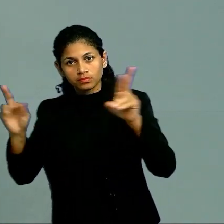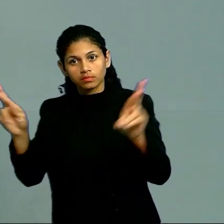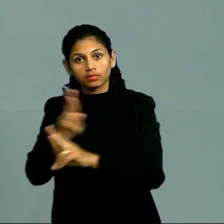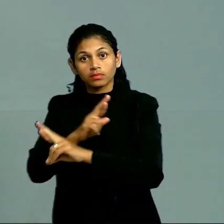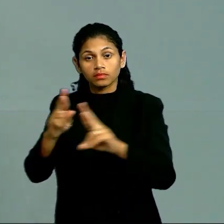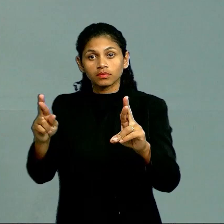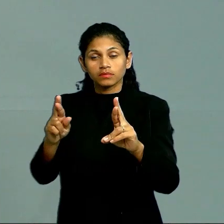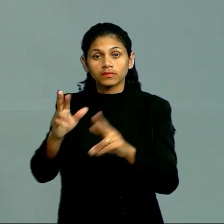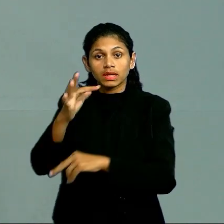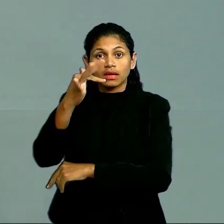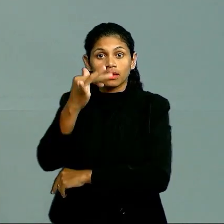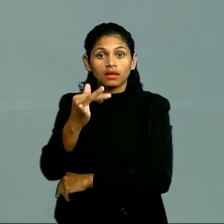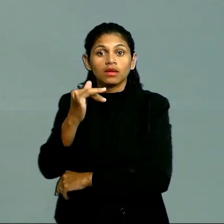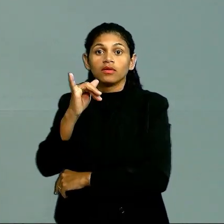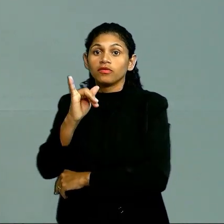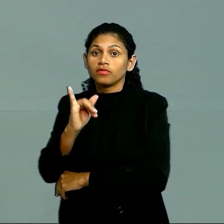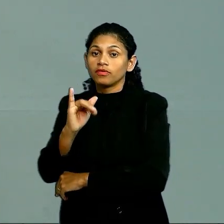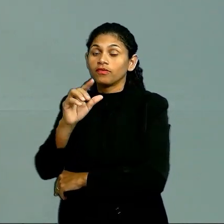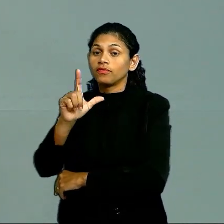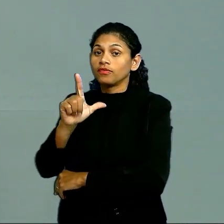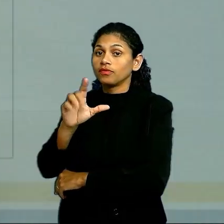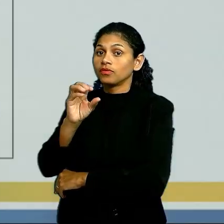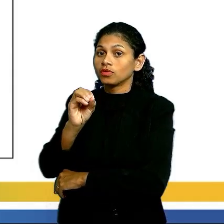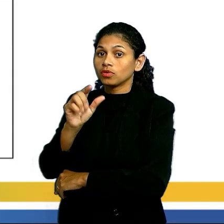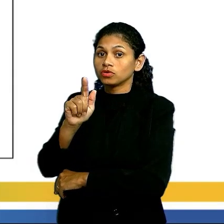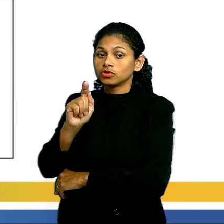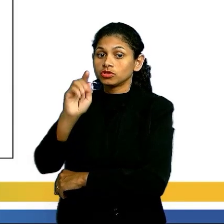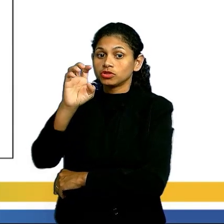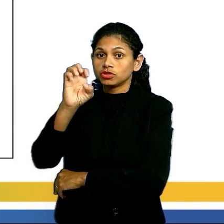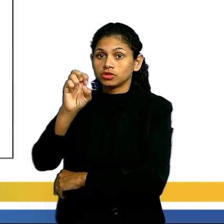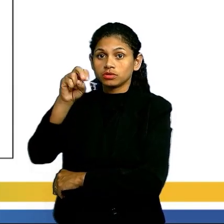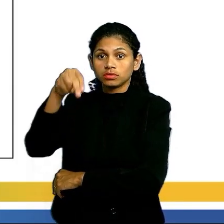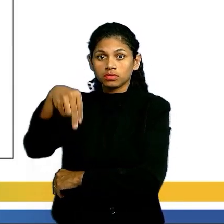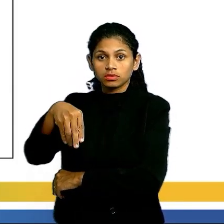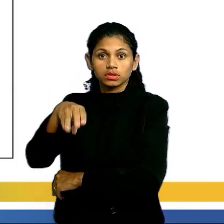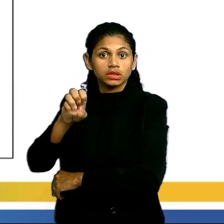relações filogenéticas, tá ok? Então, a